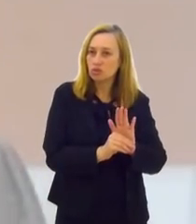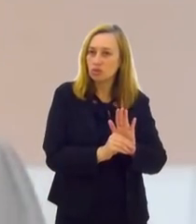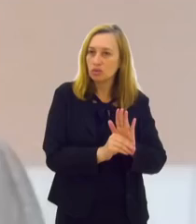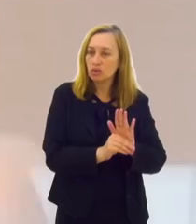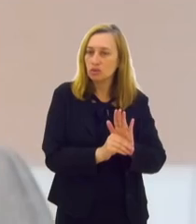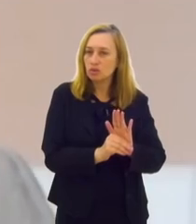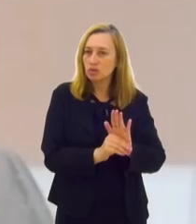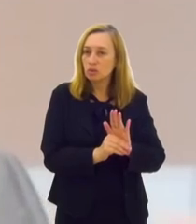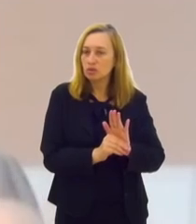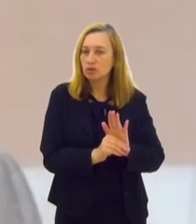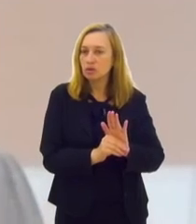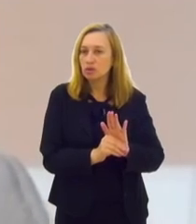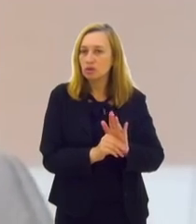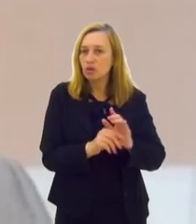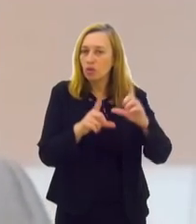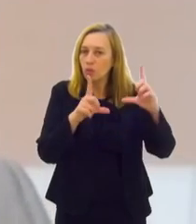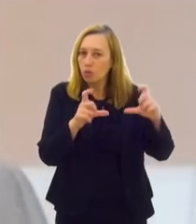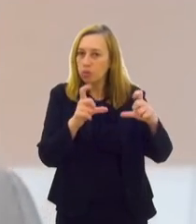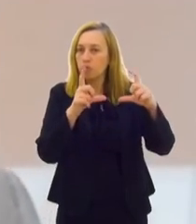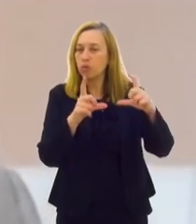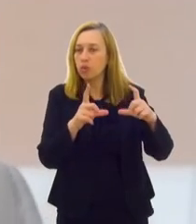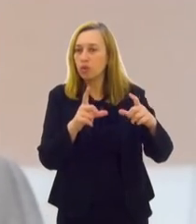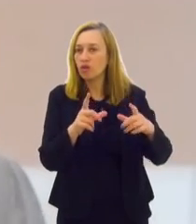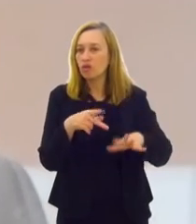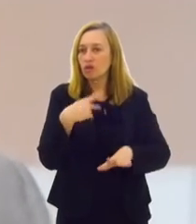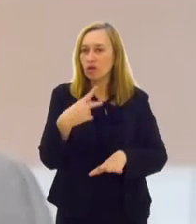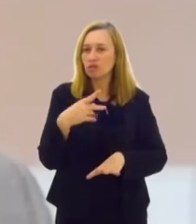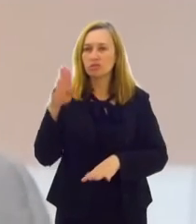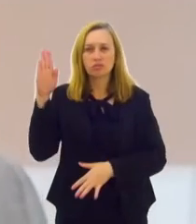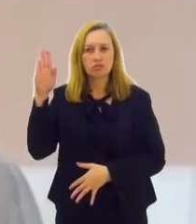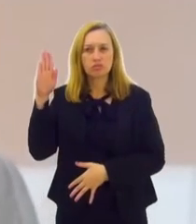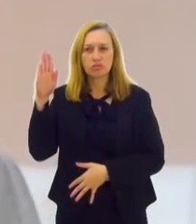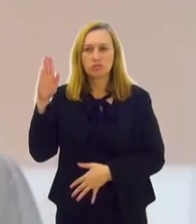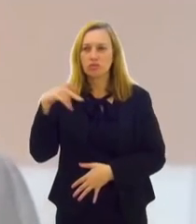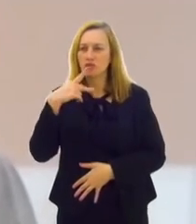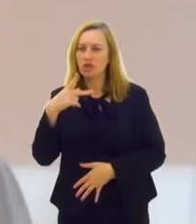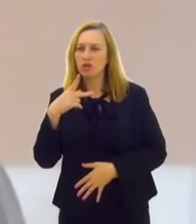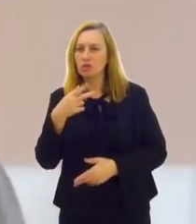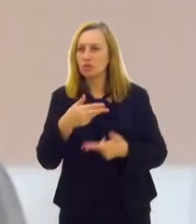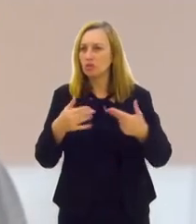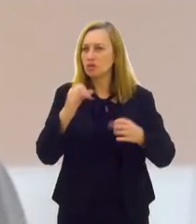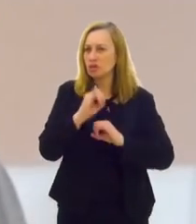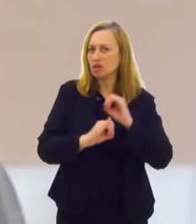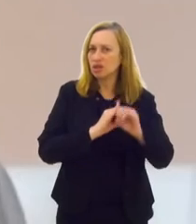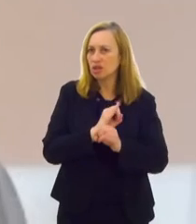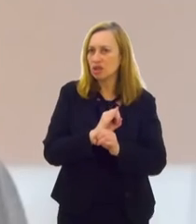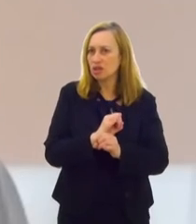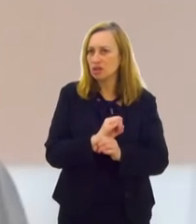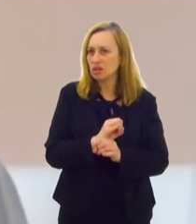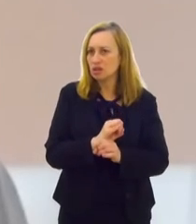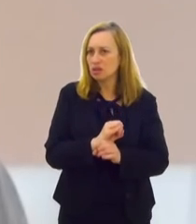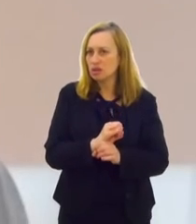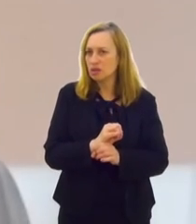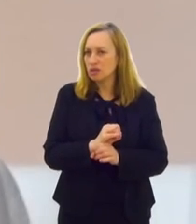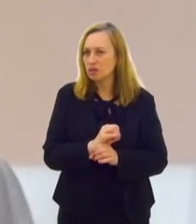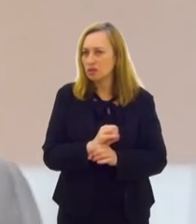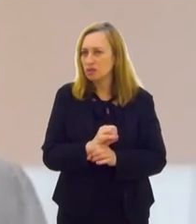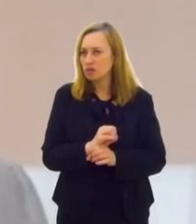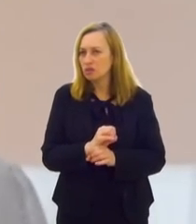com uma captura de tela, ou seja, um print, dizendo que um candidato falou alguma coisa na internet. E